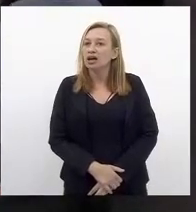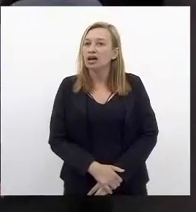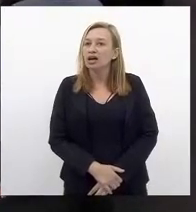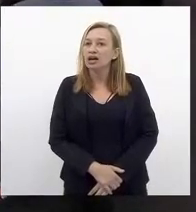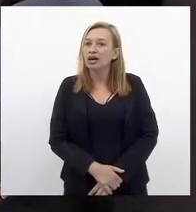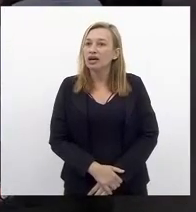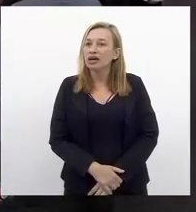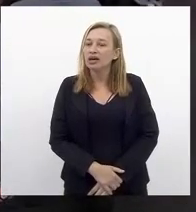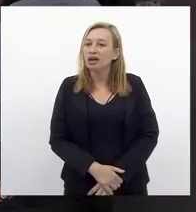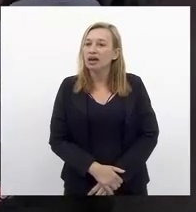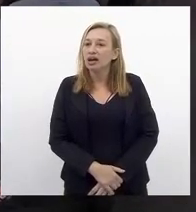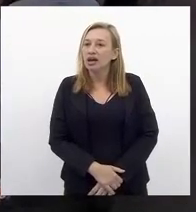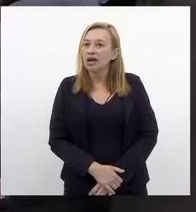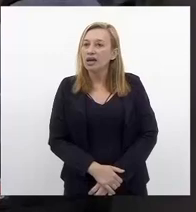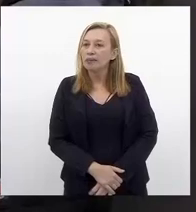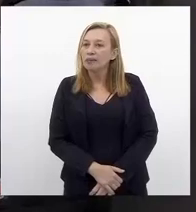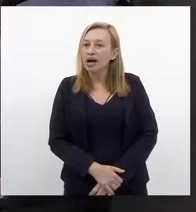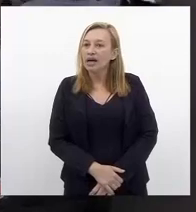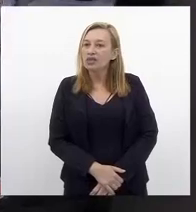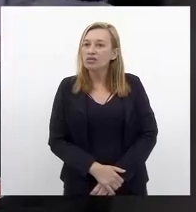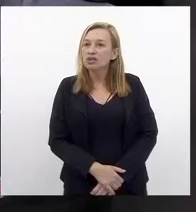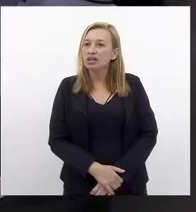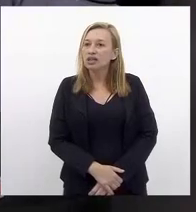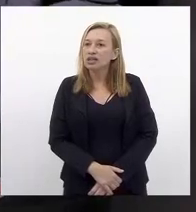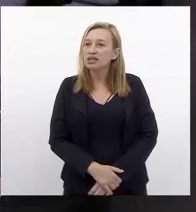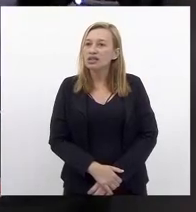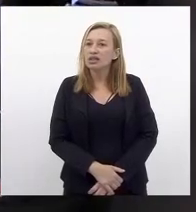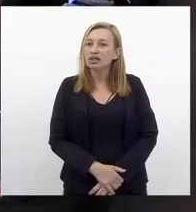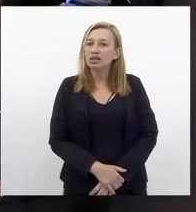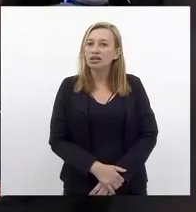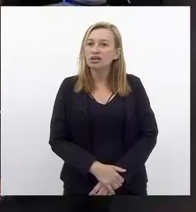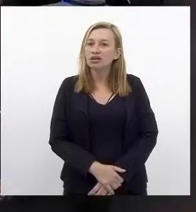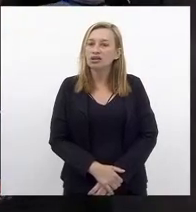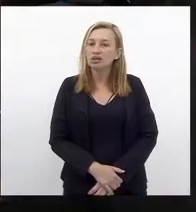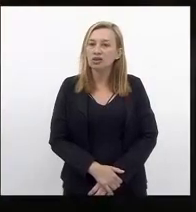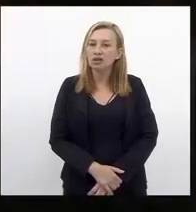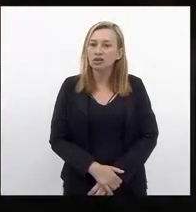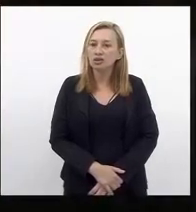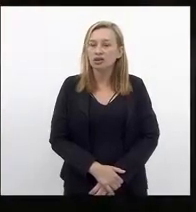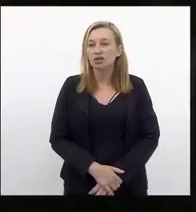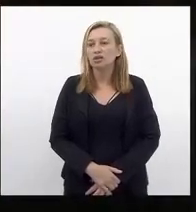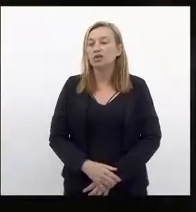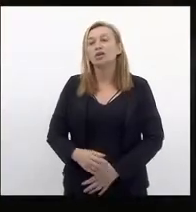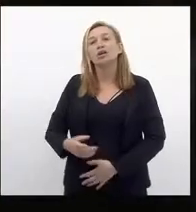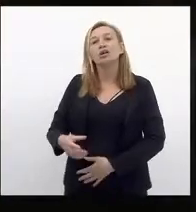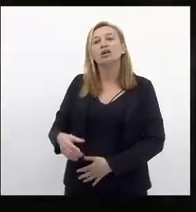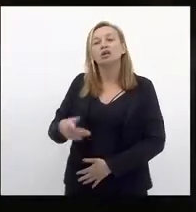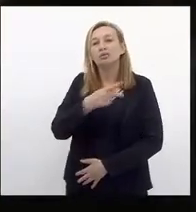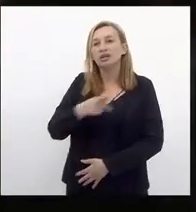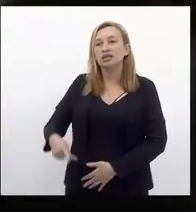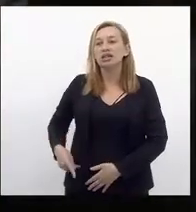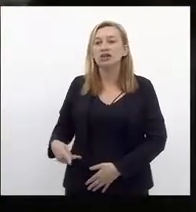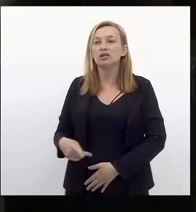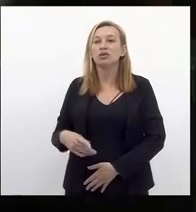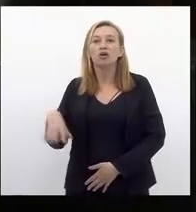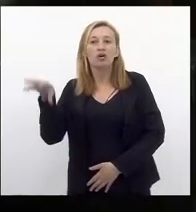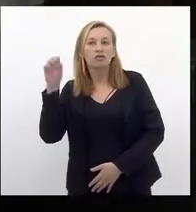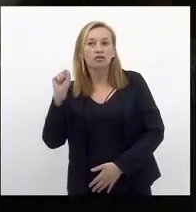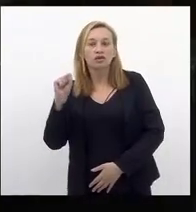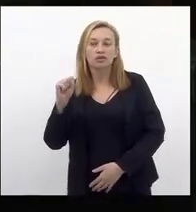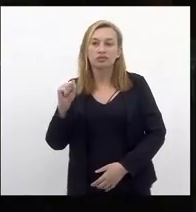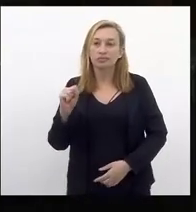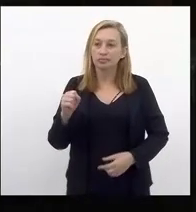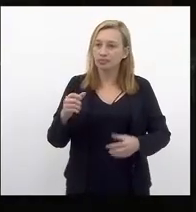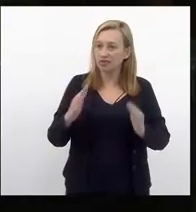E aí o presidente Eu costumo ouvir muito nessa casa que a política é a arte